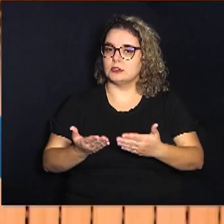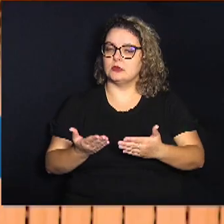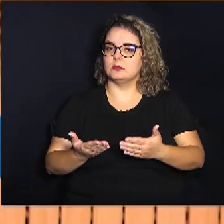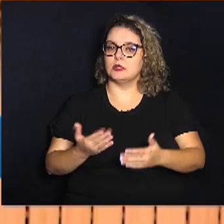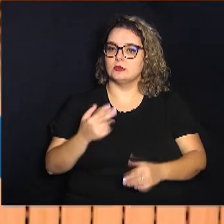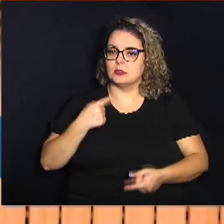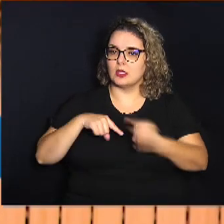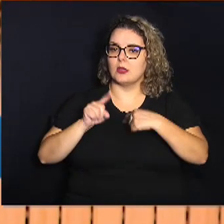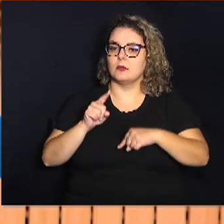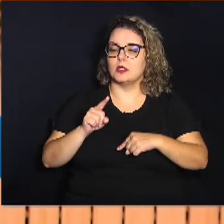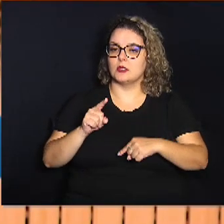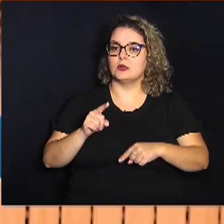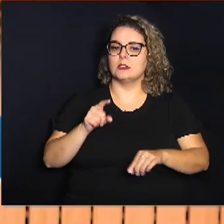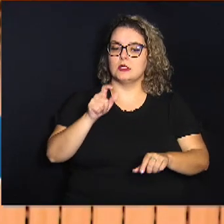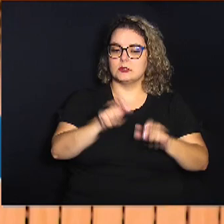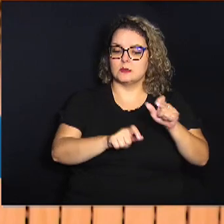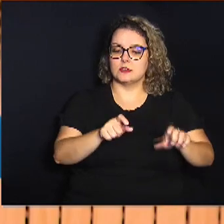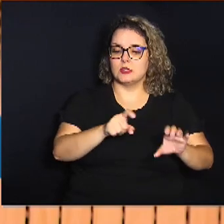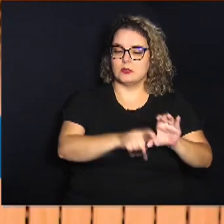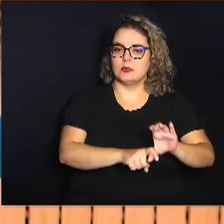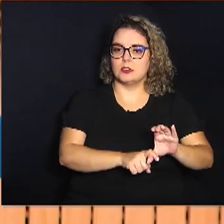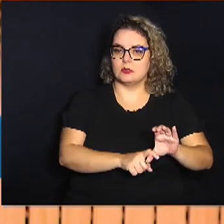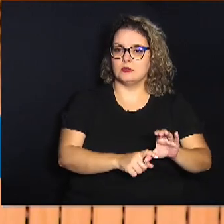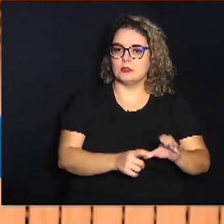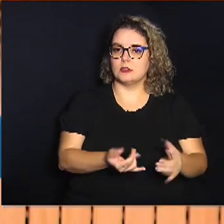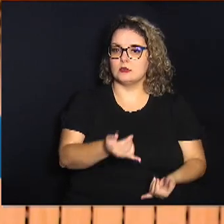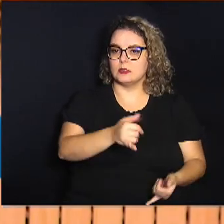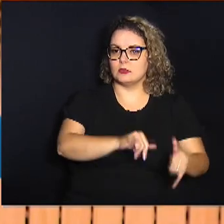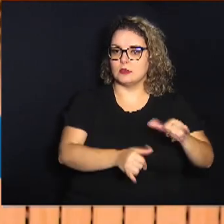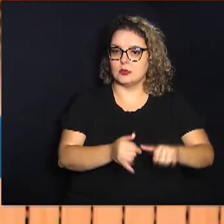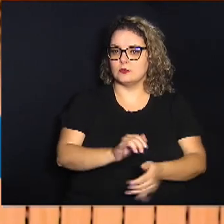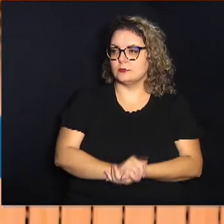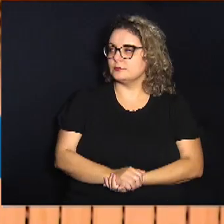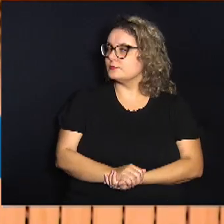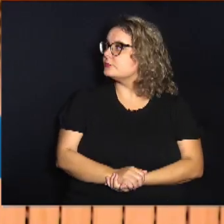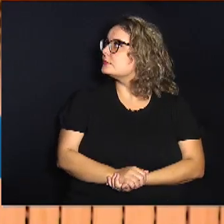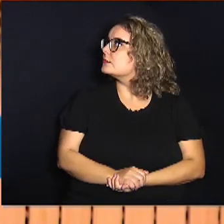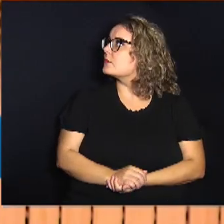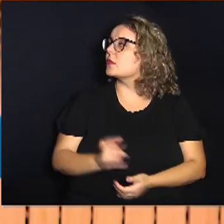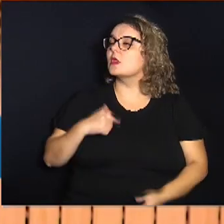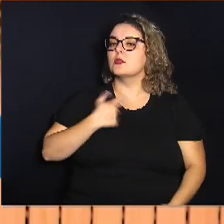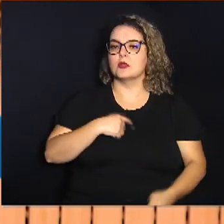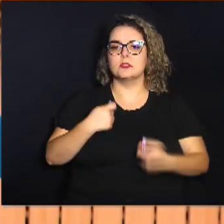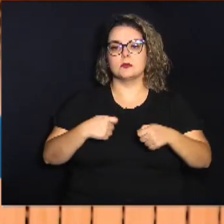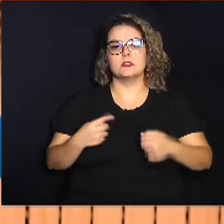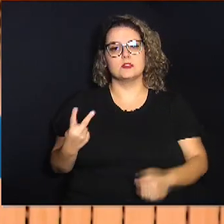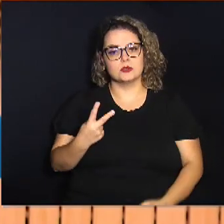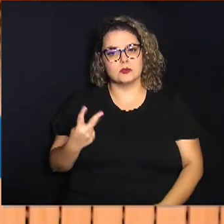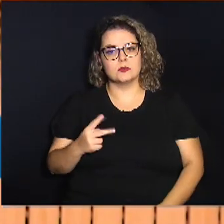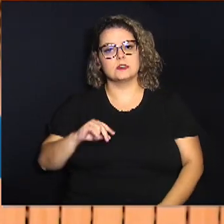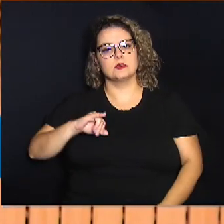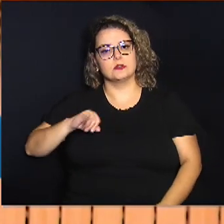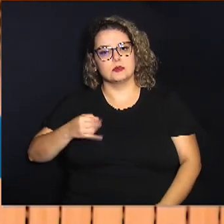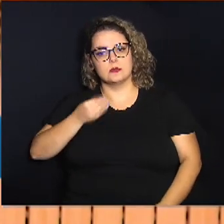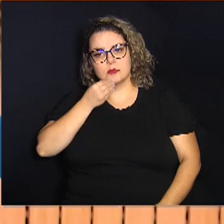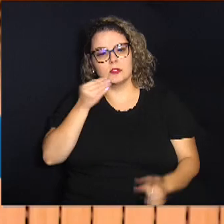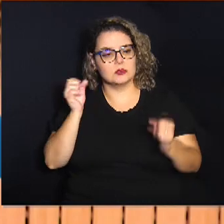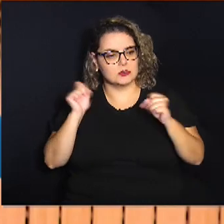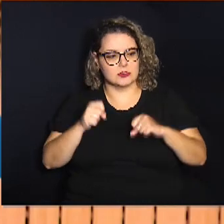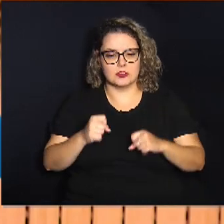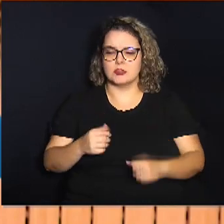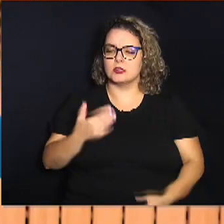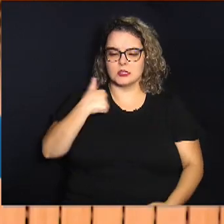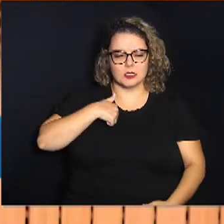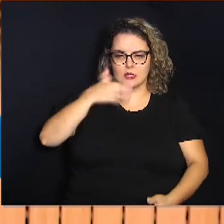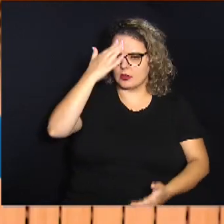químico. Nós temos que ter uma segunda chance, sim, e é por isso que eu acredito na recuperação de qualquer ser humano. Seja ele o